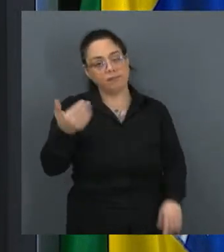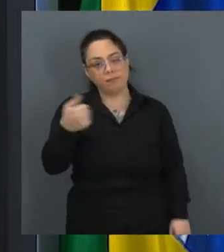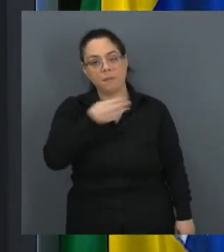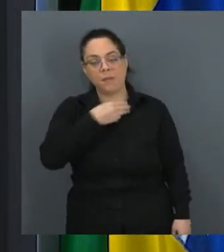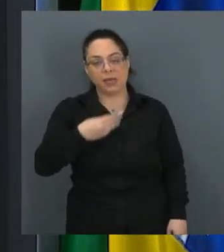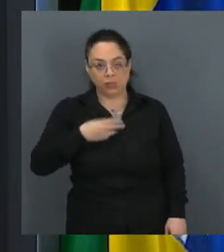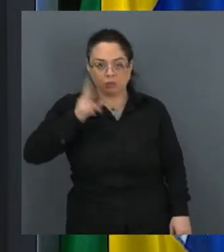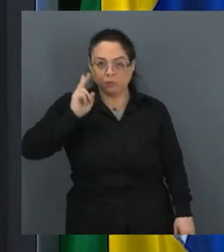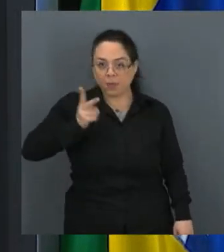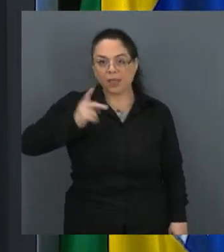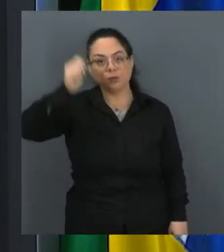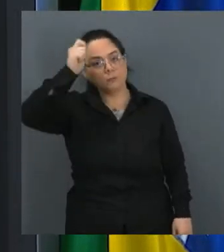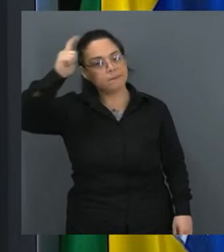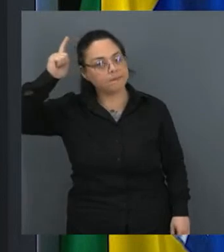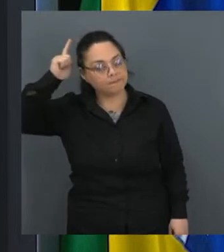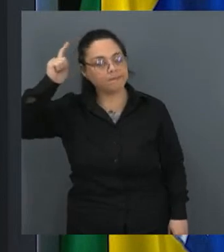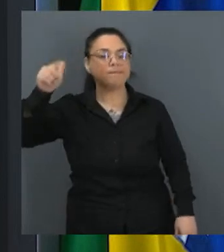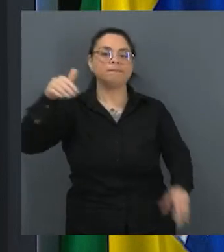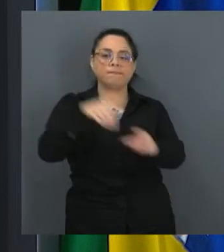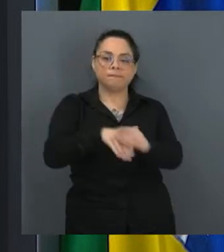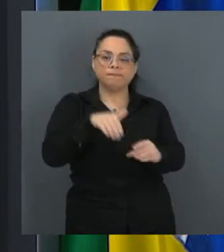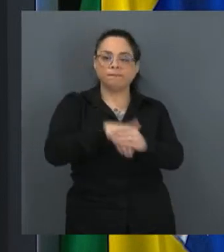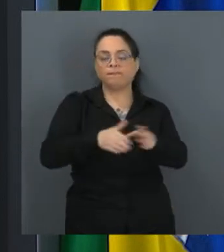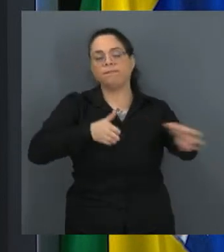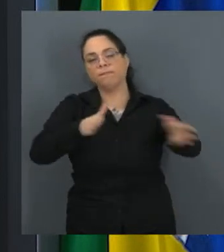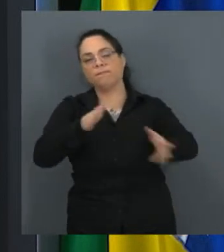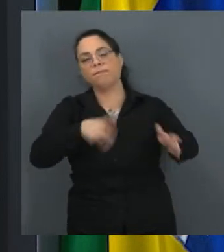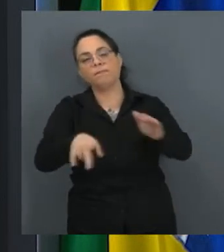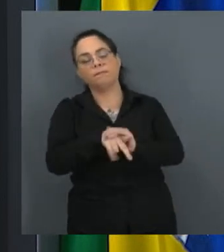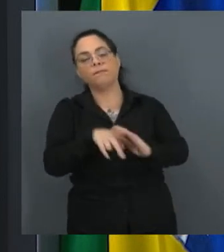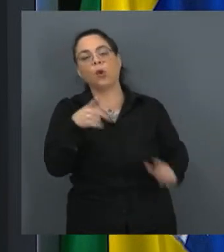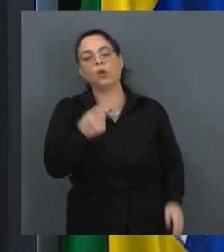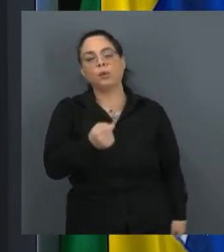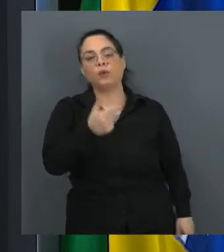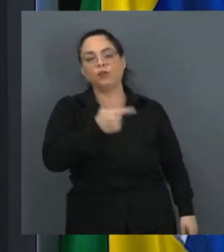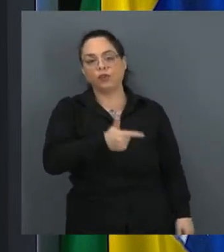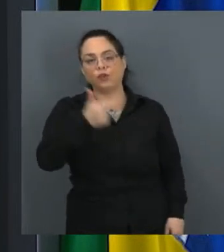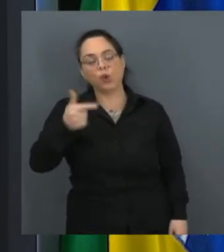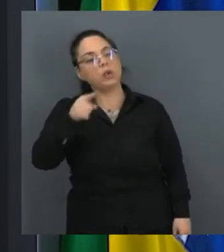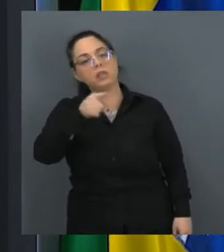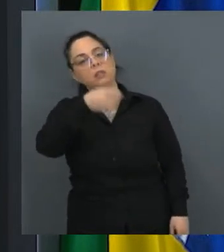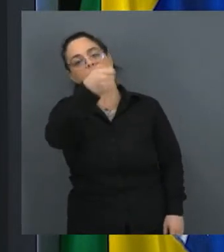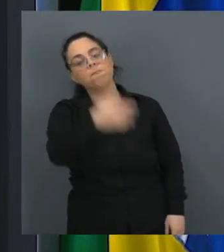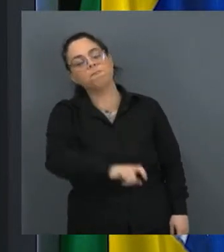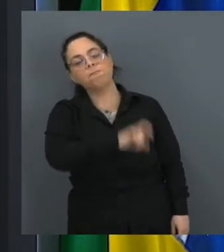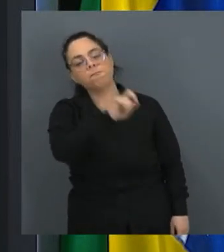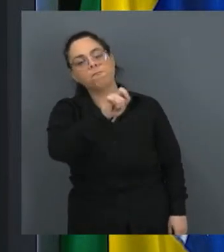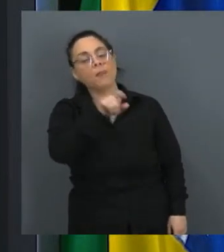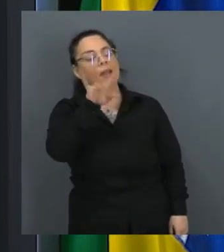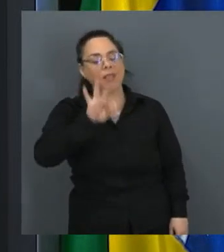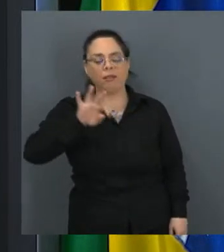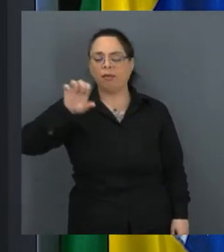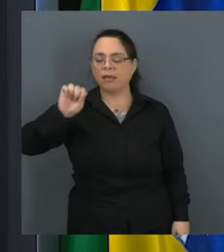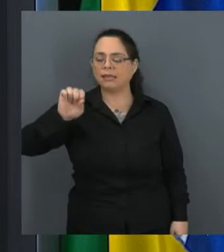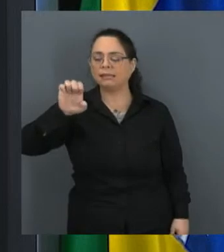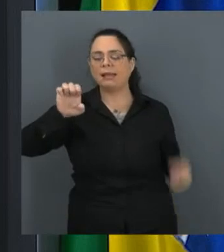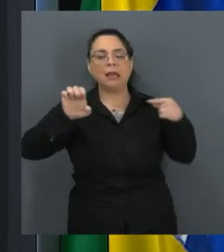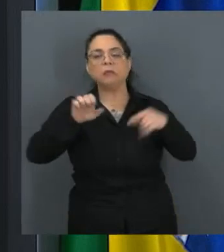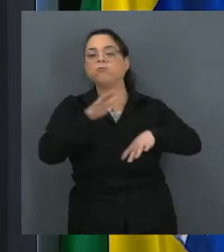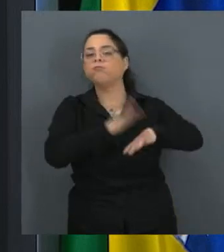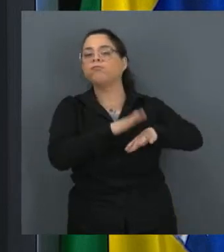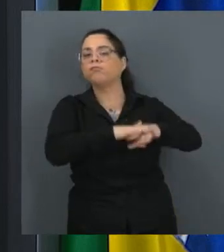ministro Moraes, nas eleições presidenciais de 2022, ele funcionou como um